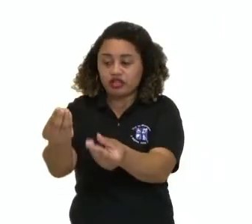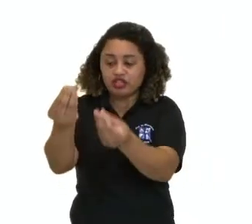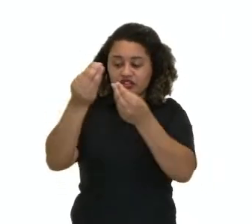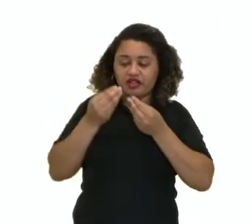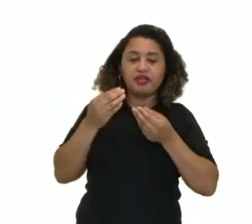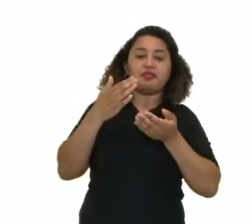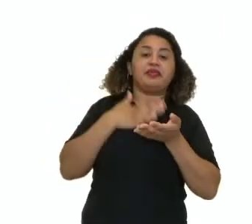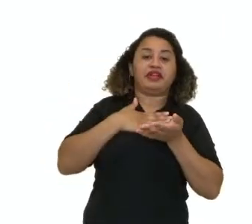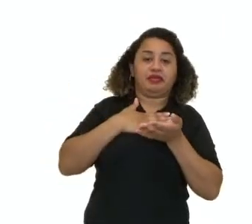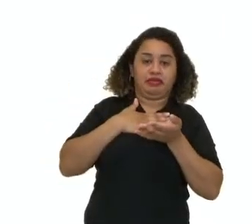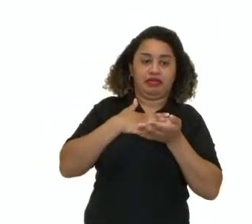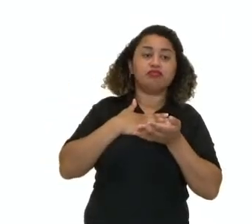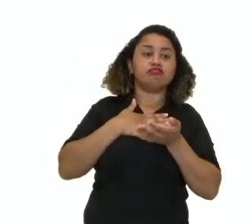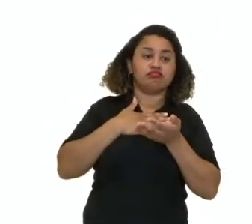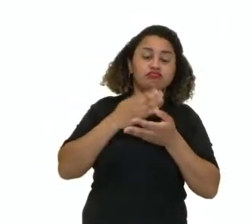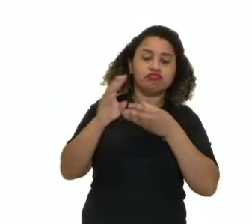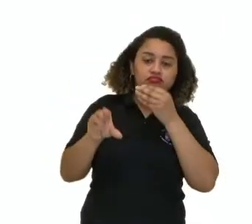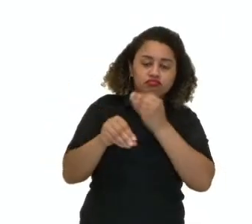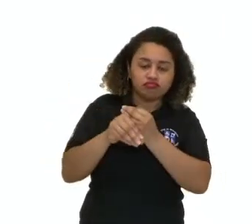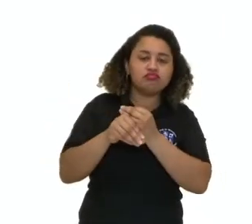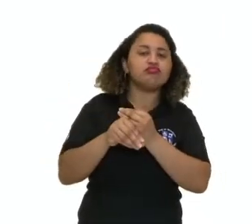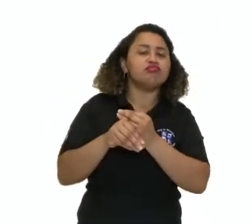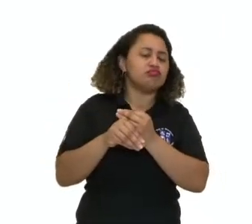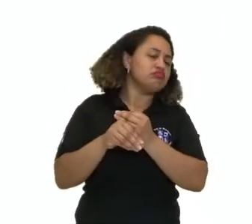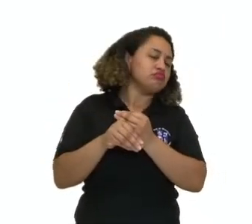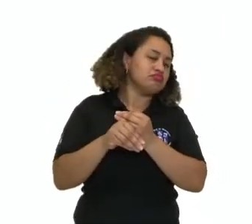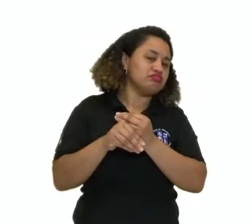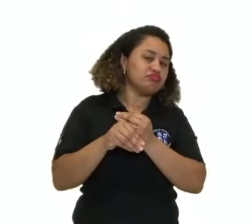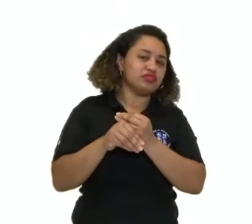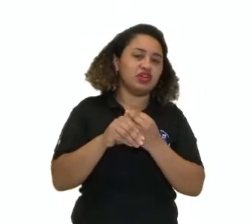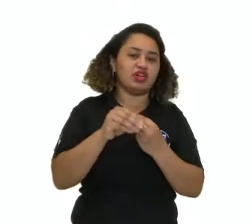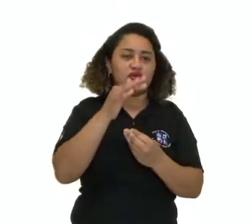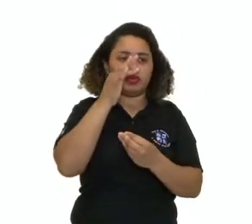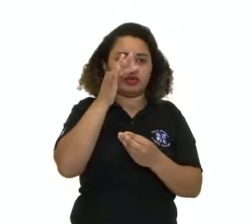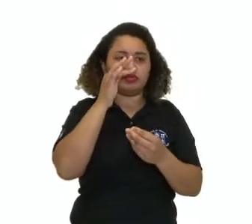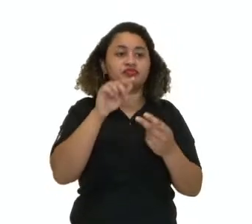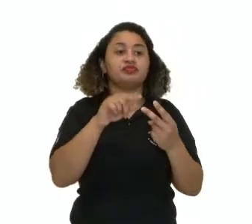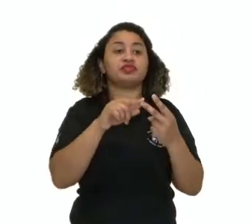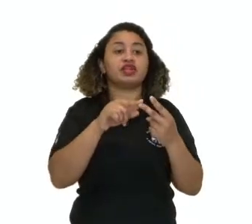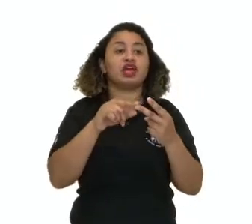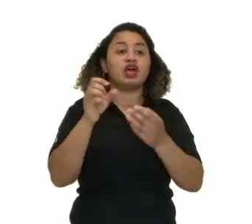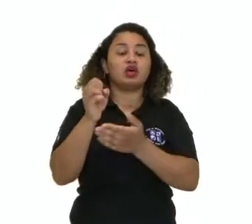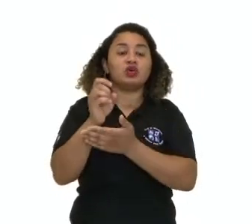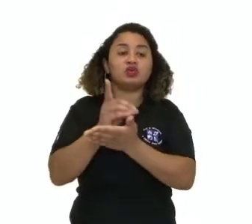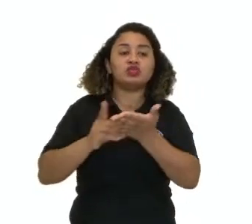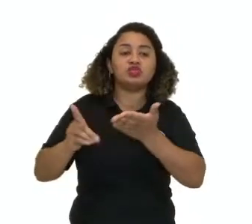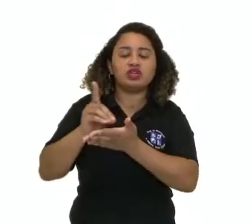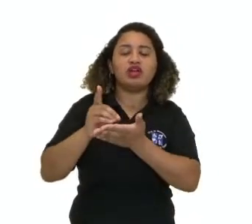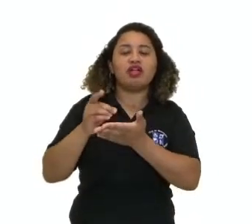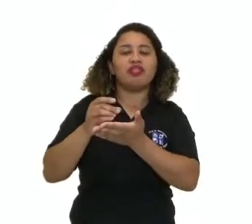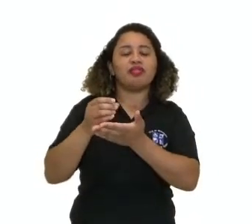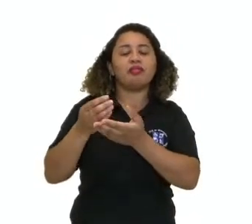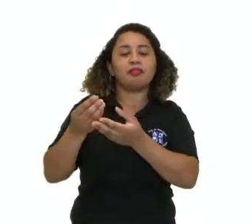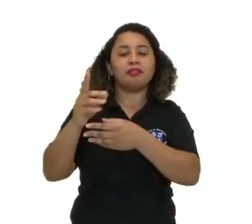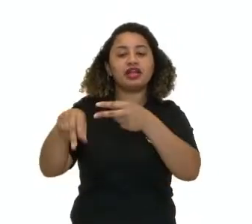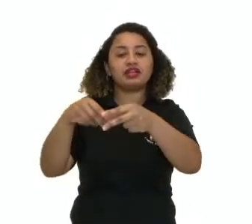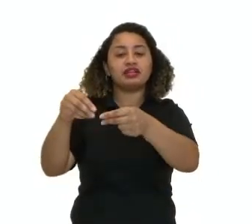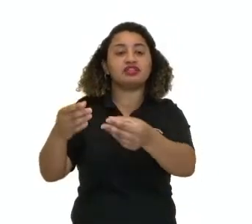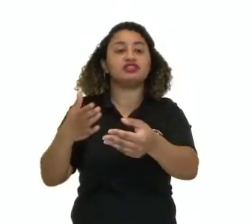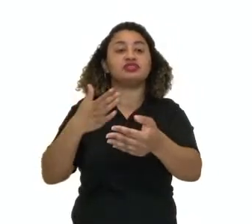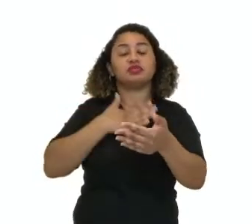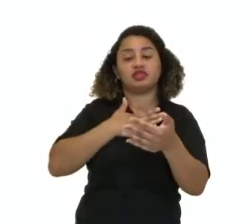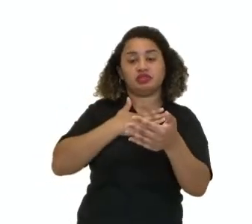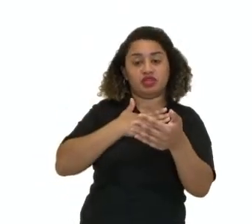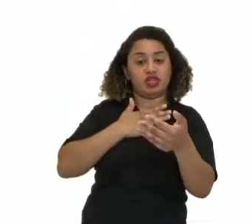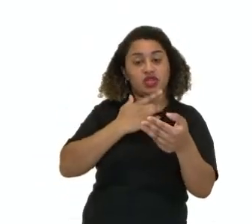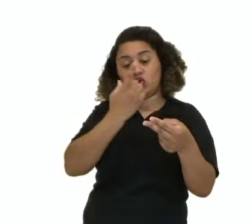sou, é o complemento de flores. Deram um disco de presente para mim. Observe que não tem nada depois